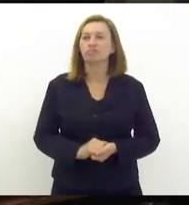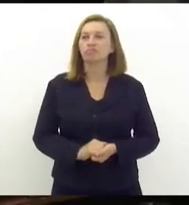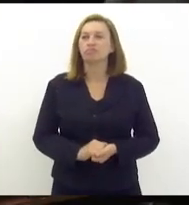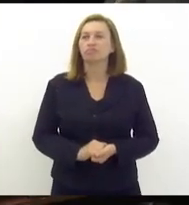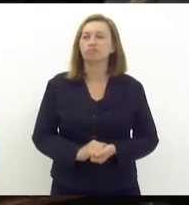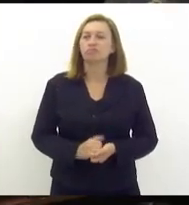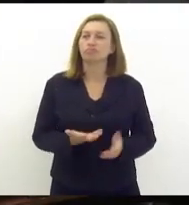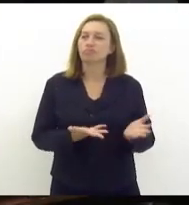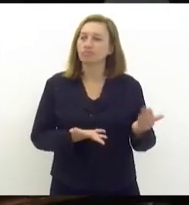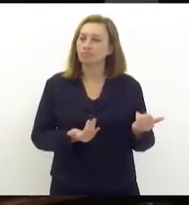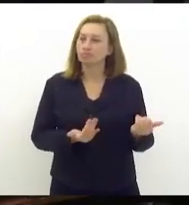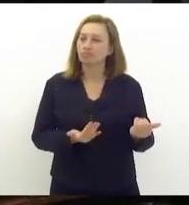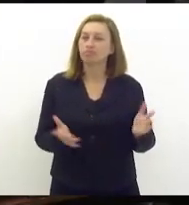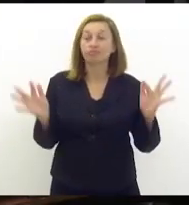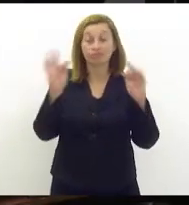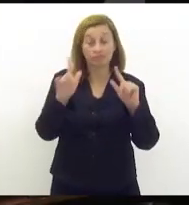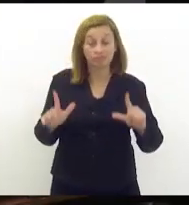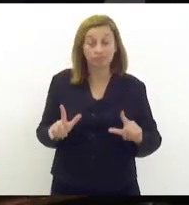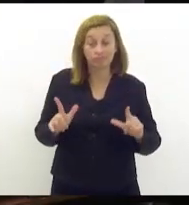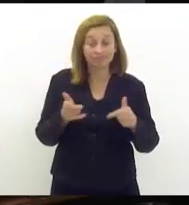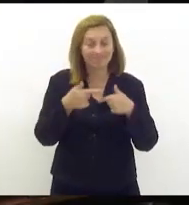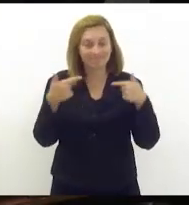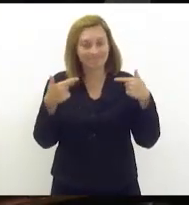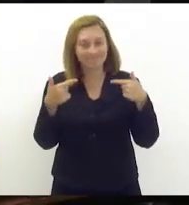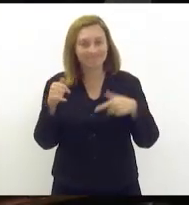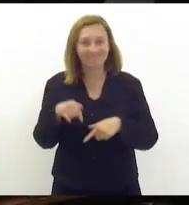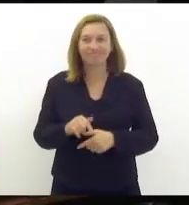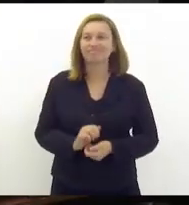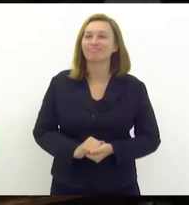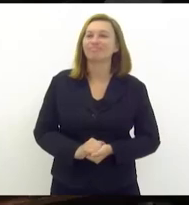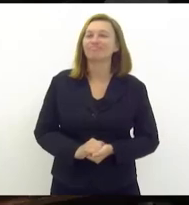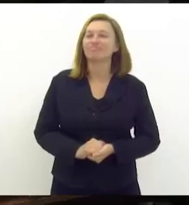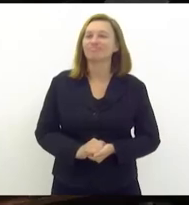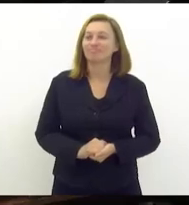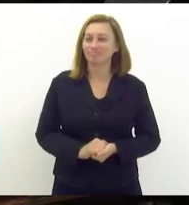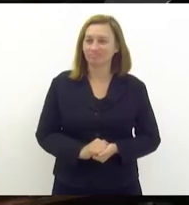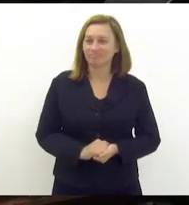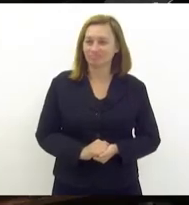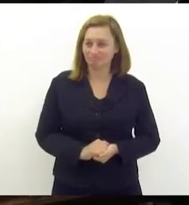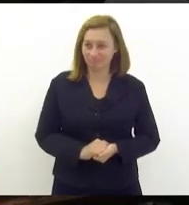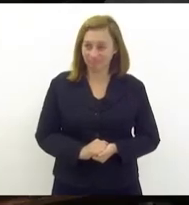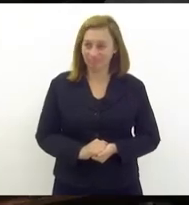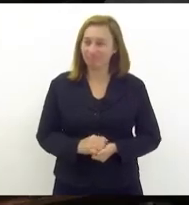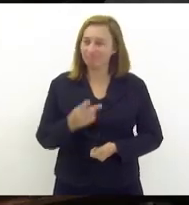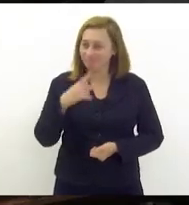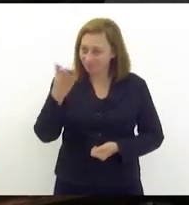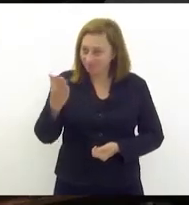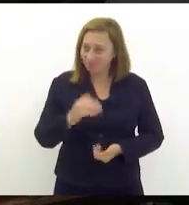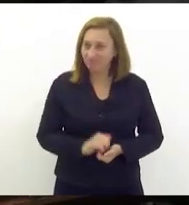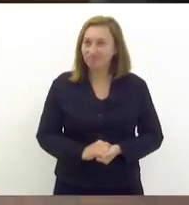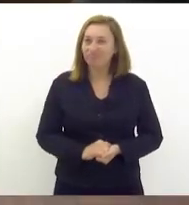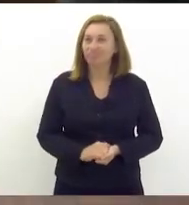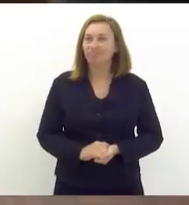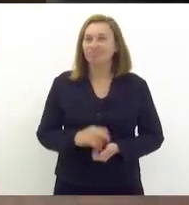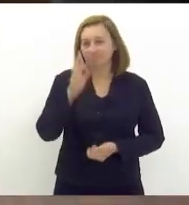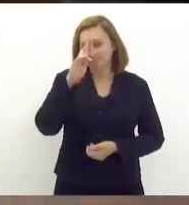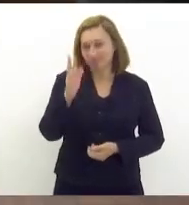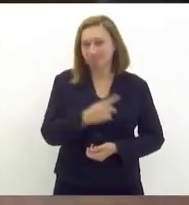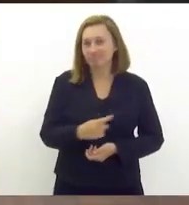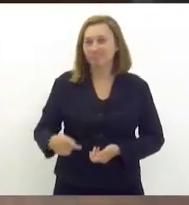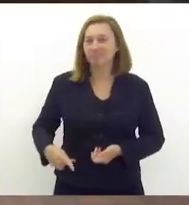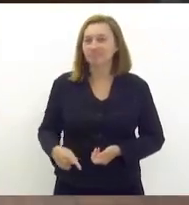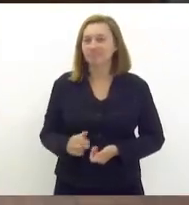jovem Sempre feliz sempre sorridente aqui pode falar com a palavra senhor